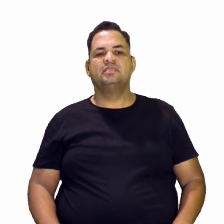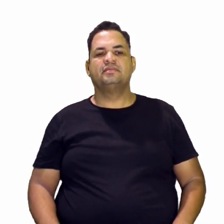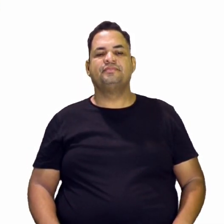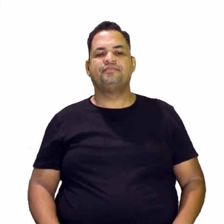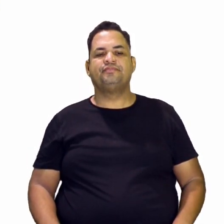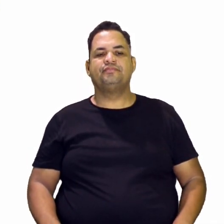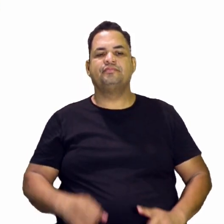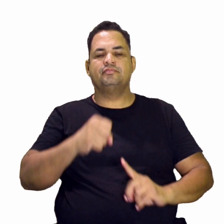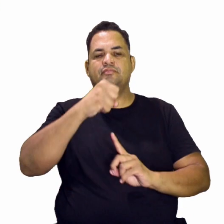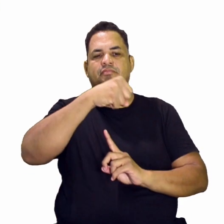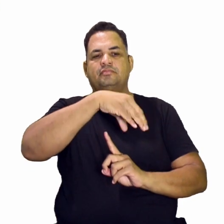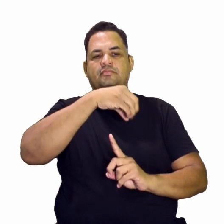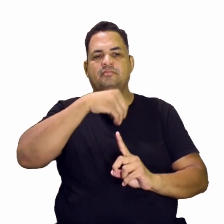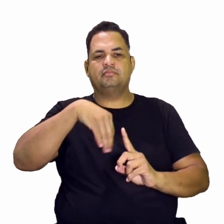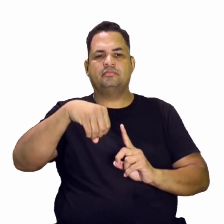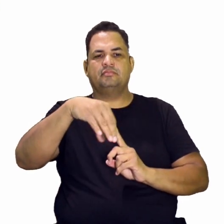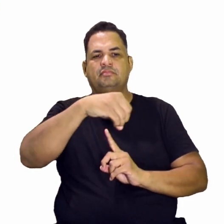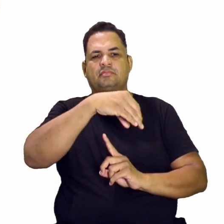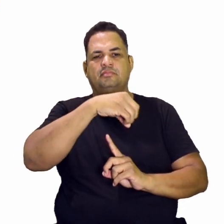esses fungos, eles são